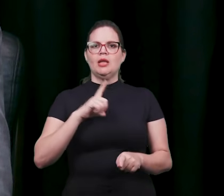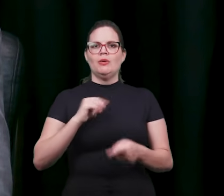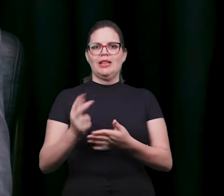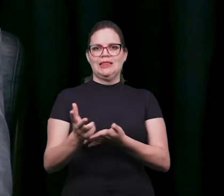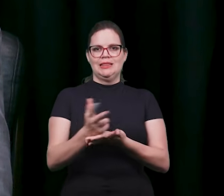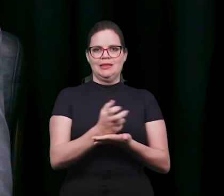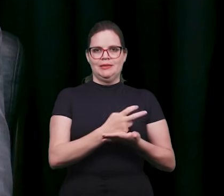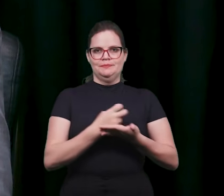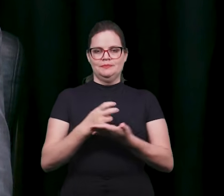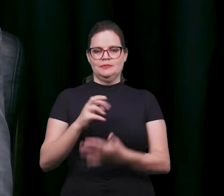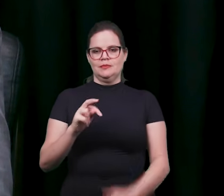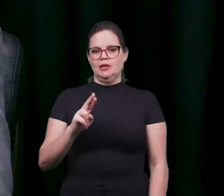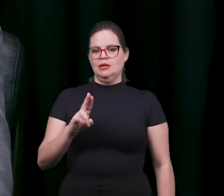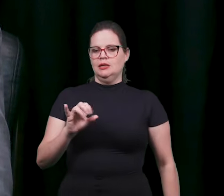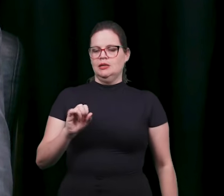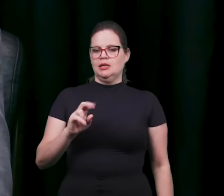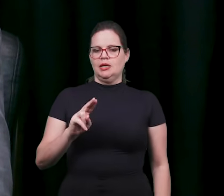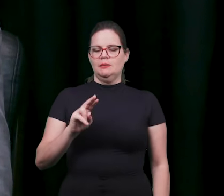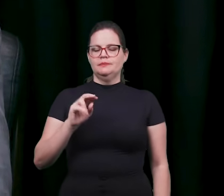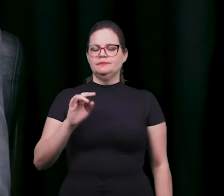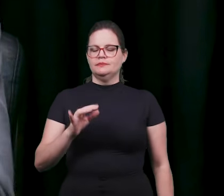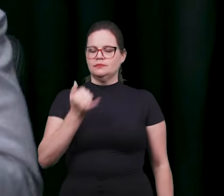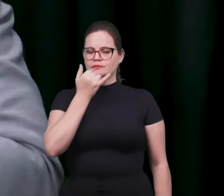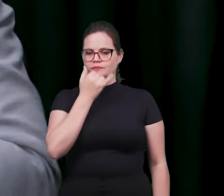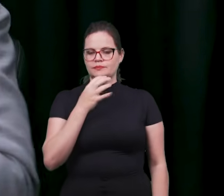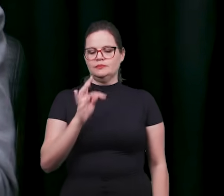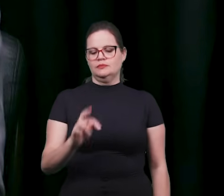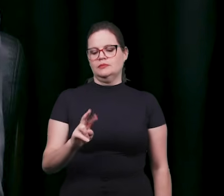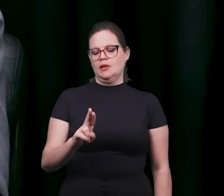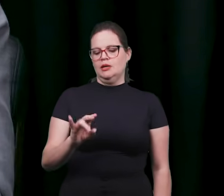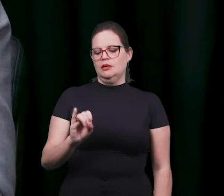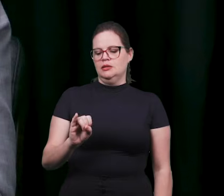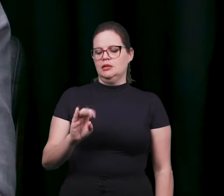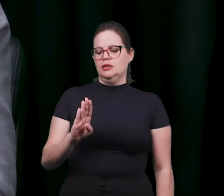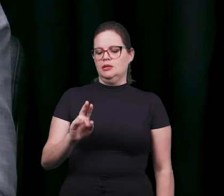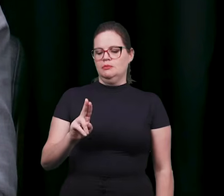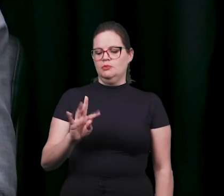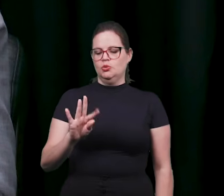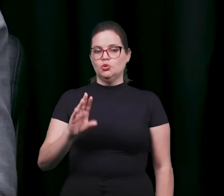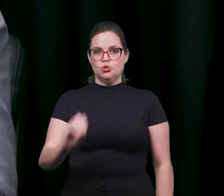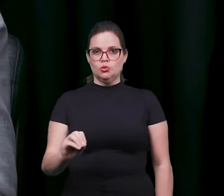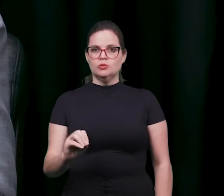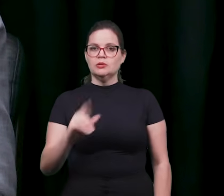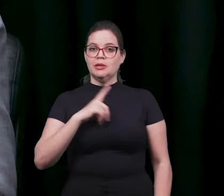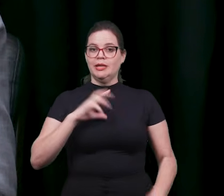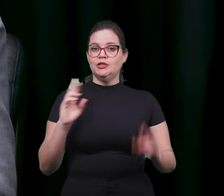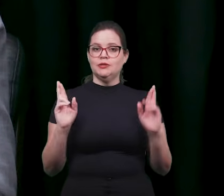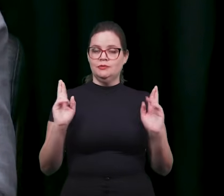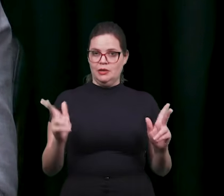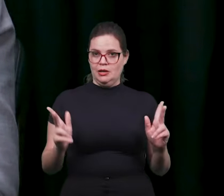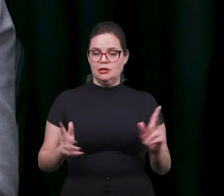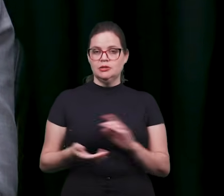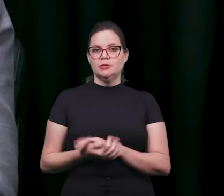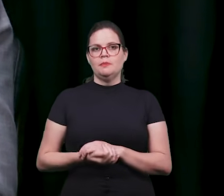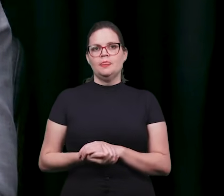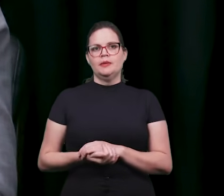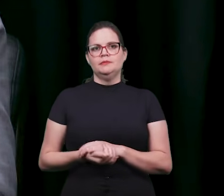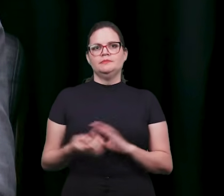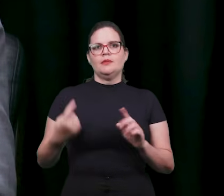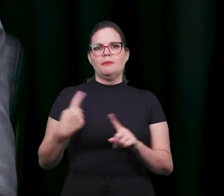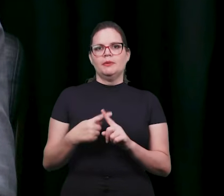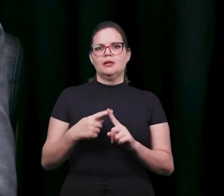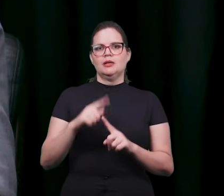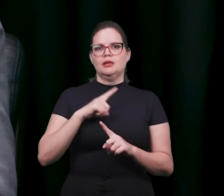diferenciada para o microempreendedor. E algumas pessoas entendem até equivocadamente que é melhor eu receber